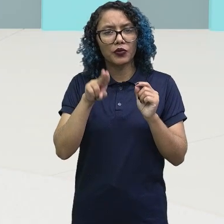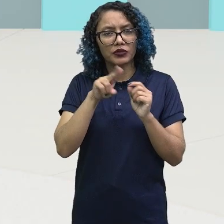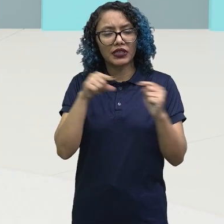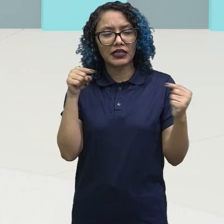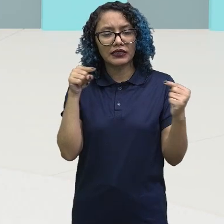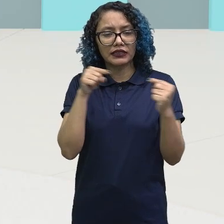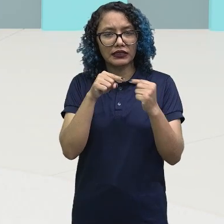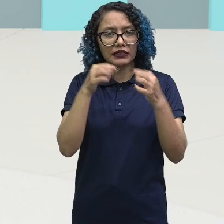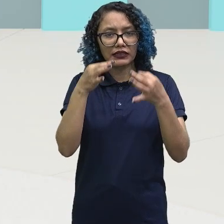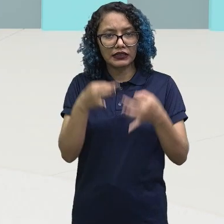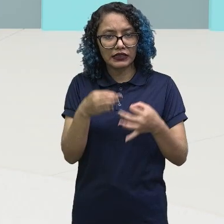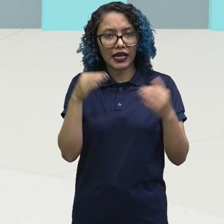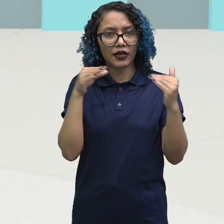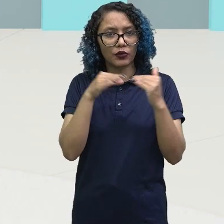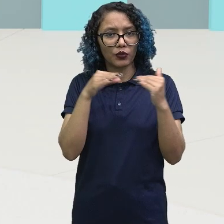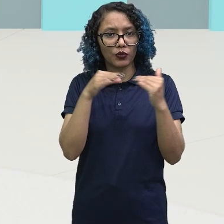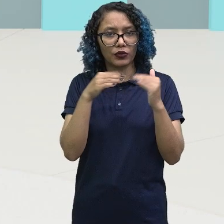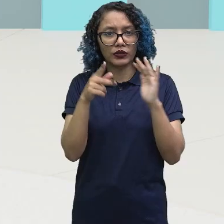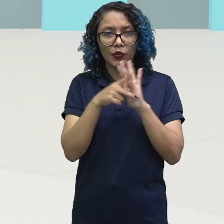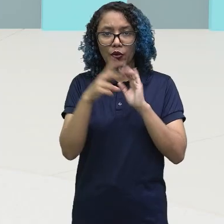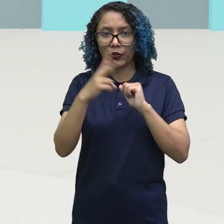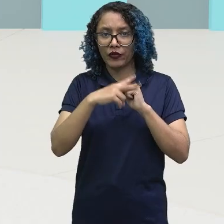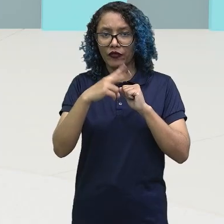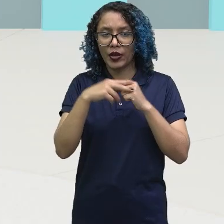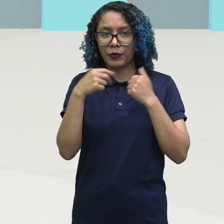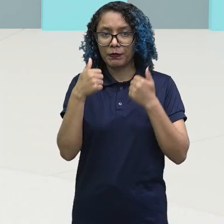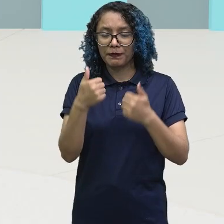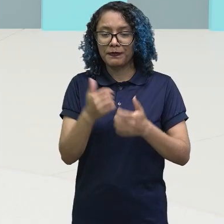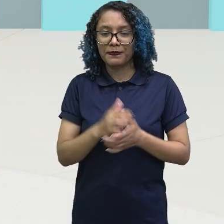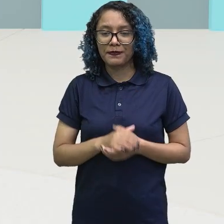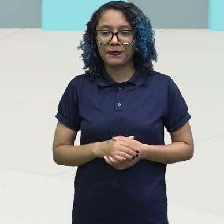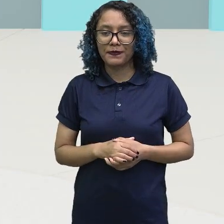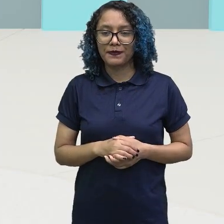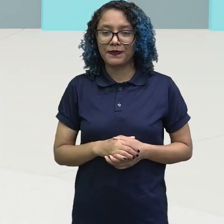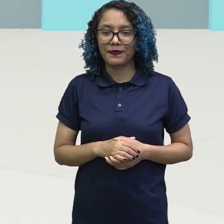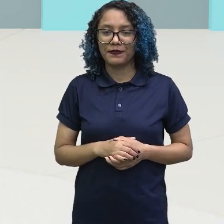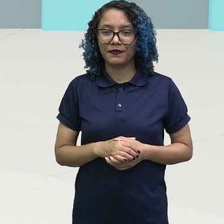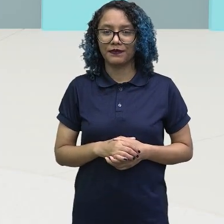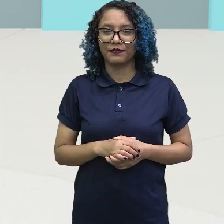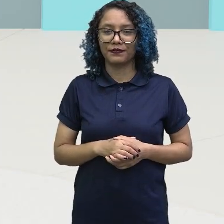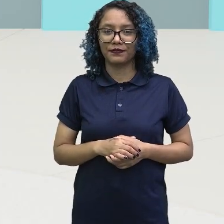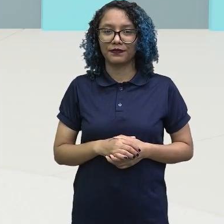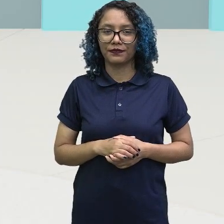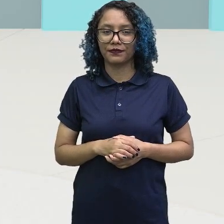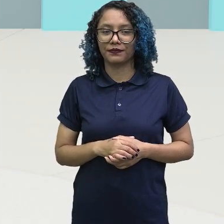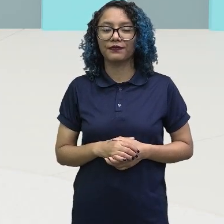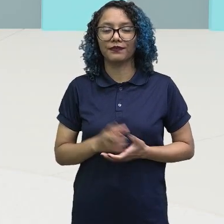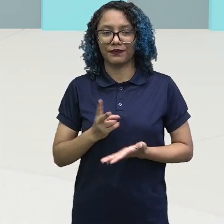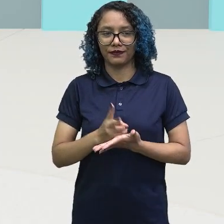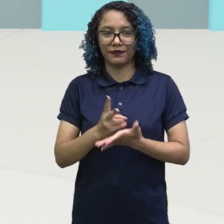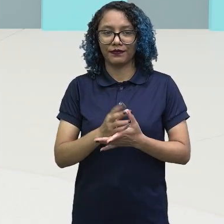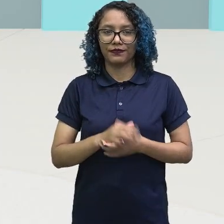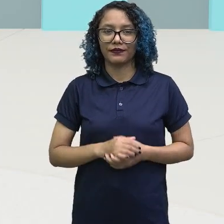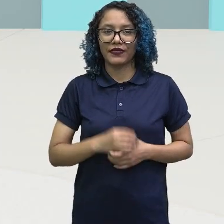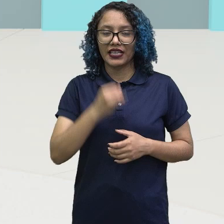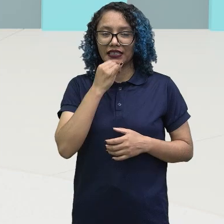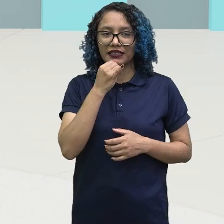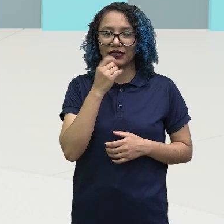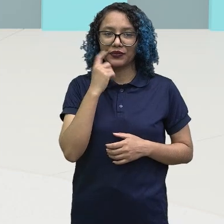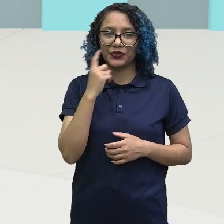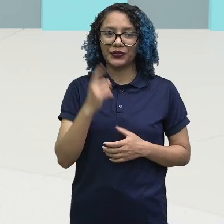a concordância desse verbo, certo? Nós temos então aí, né, vamos continuar a nossa aula, olha só.